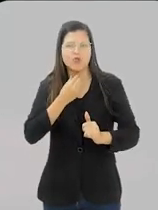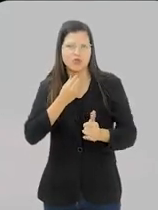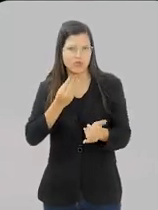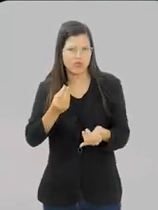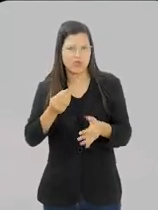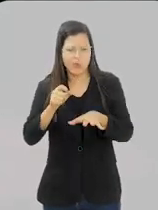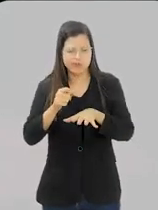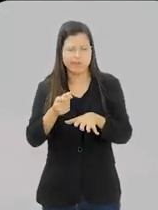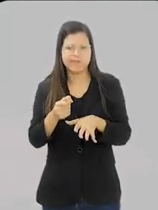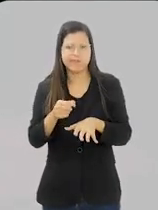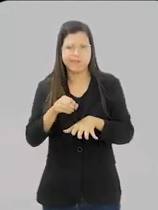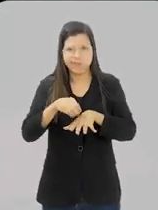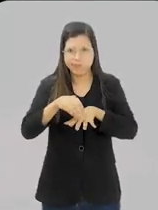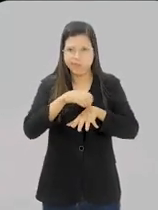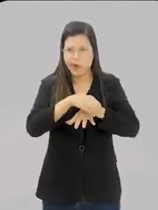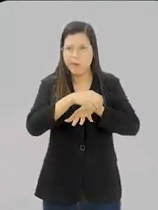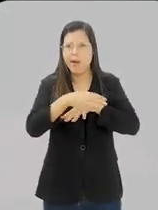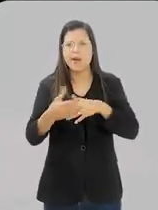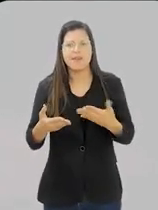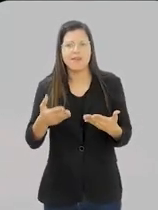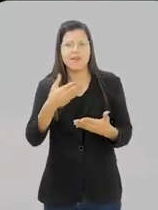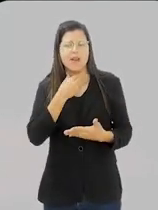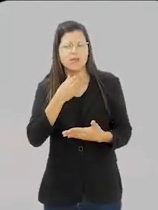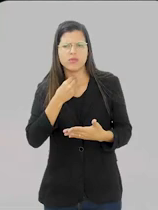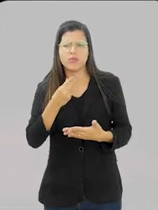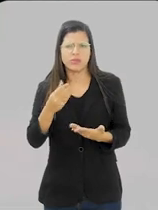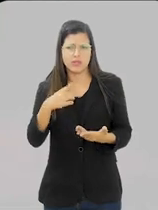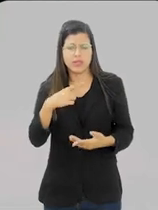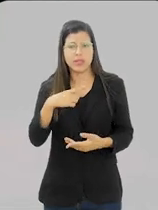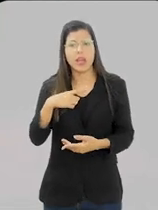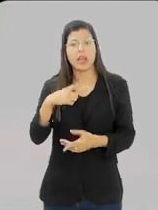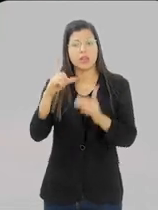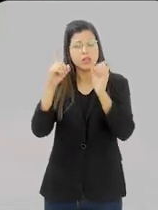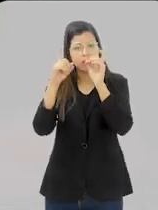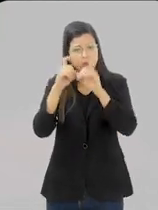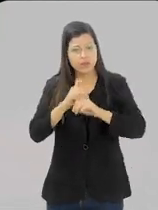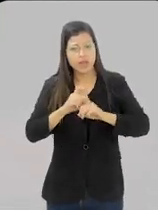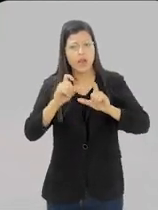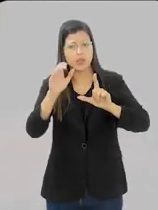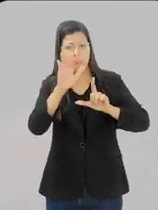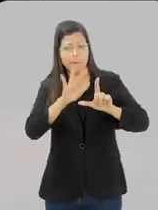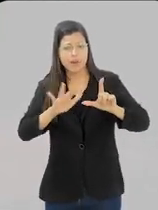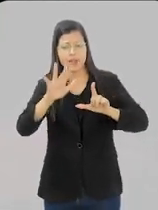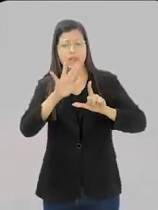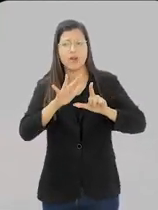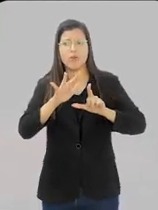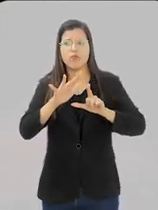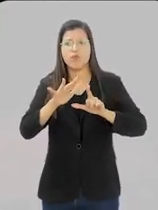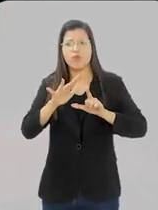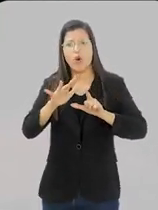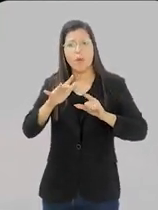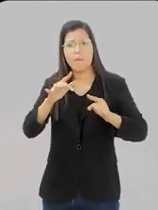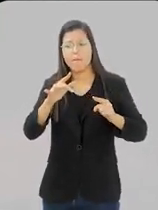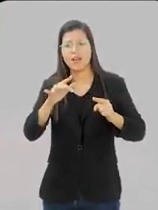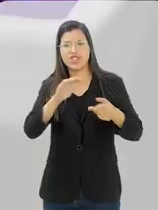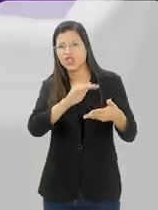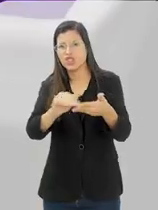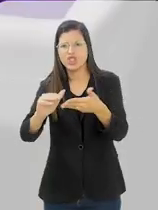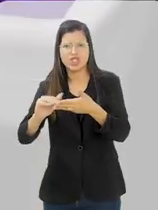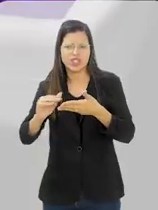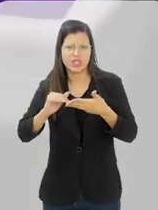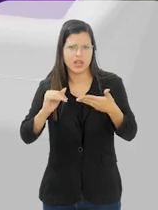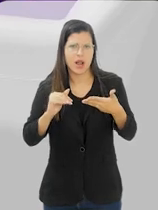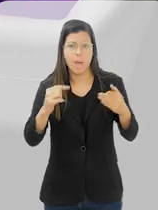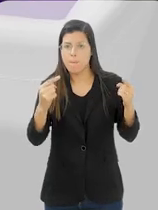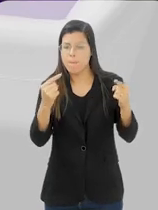canto. E existe uma dificuldade enorme de fazer essas plataformas reprimirem esse tipo de